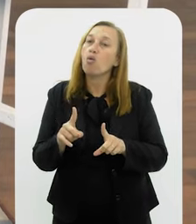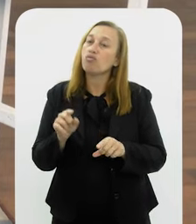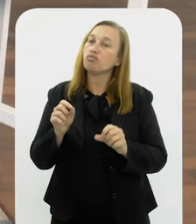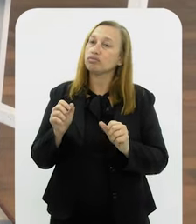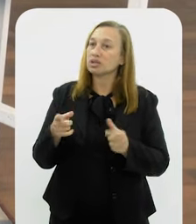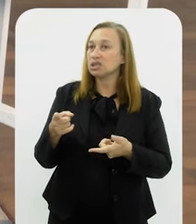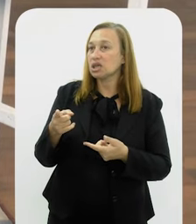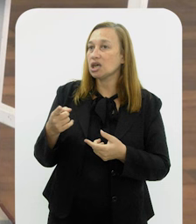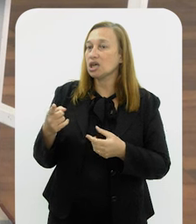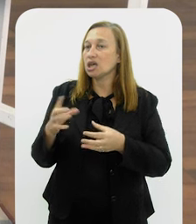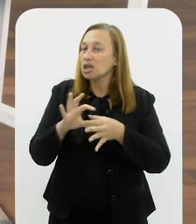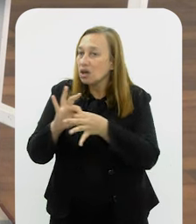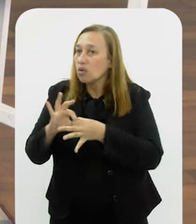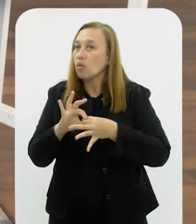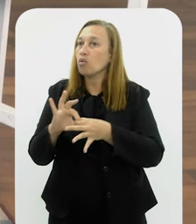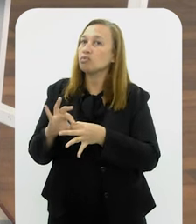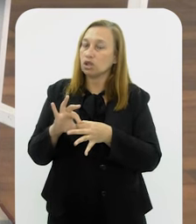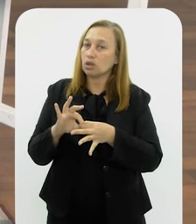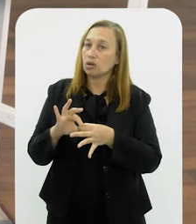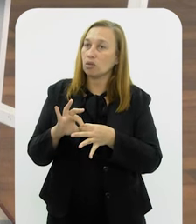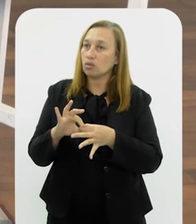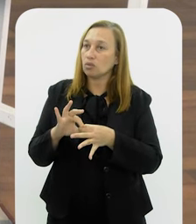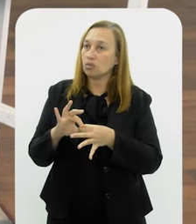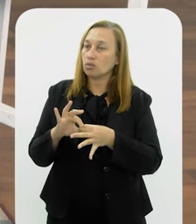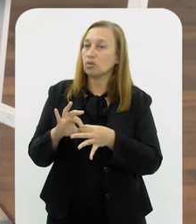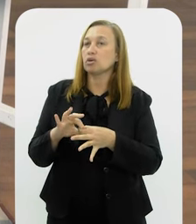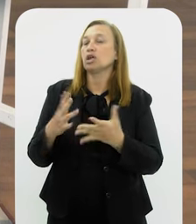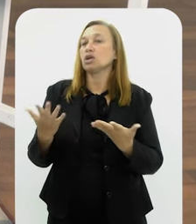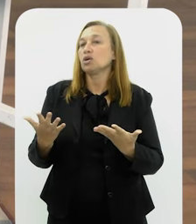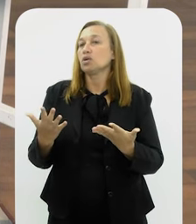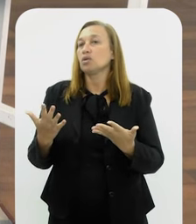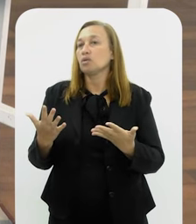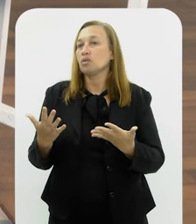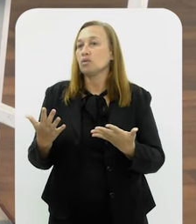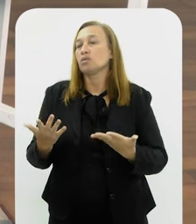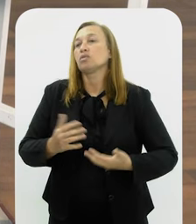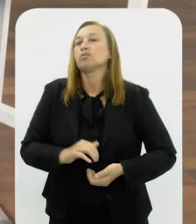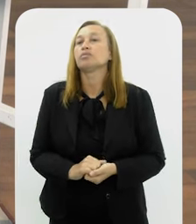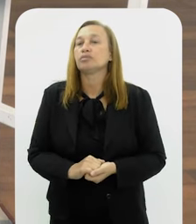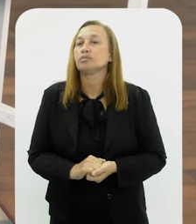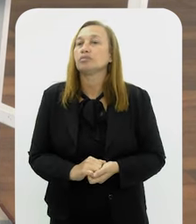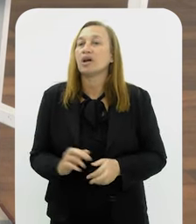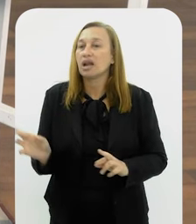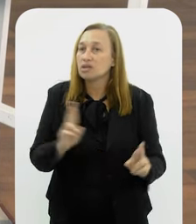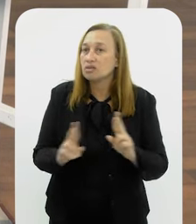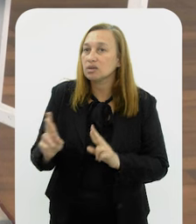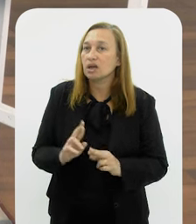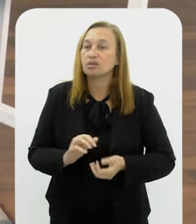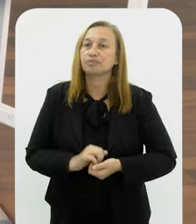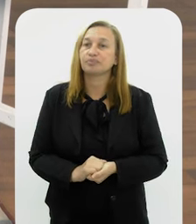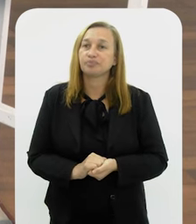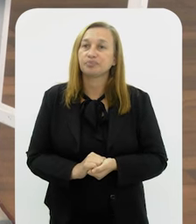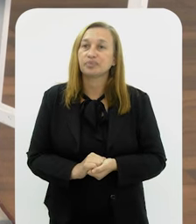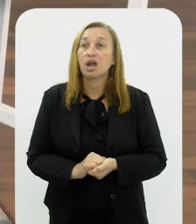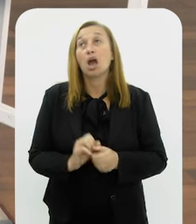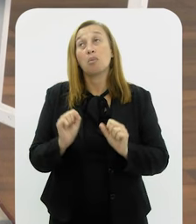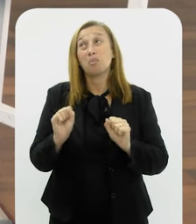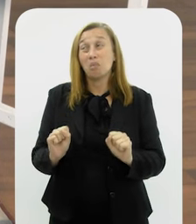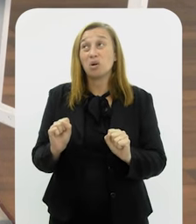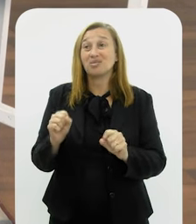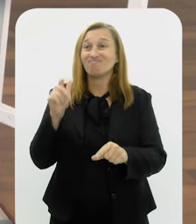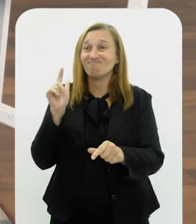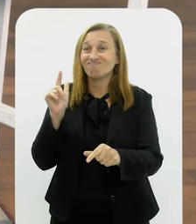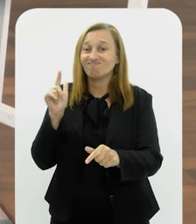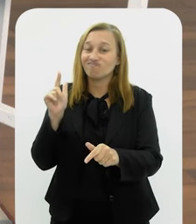mantém sempre um diálogo bem harmônico com relação a isso? Ela só pode atrapalhar